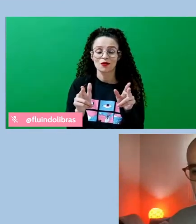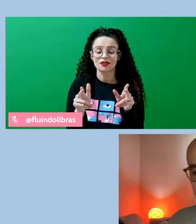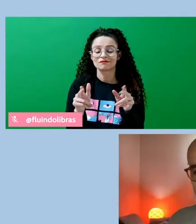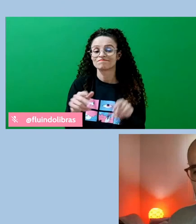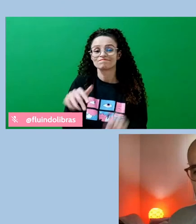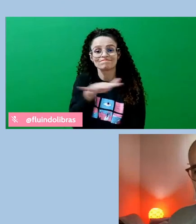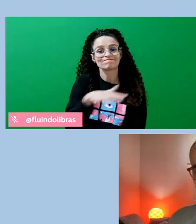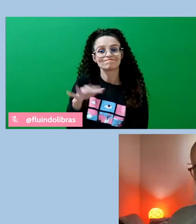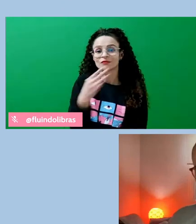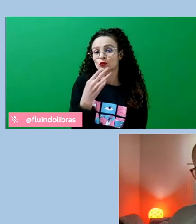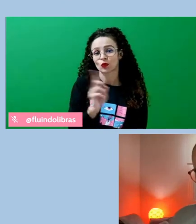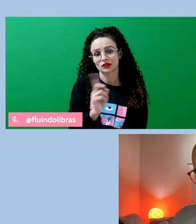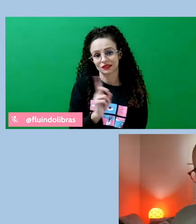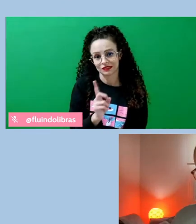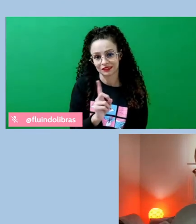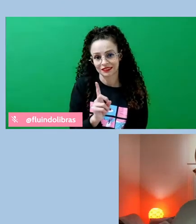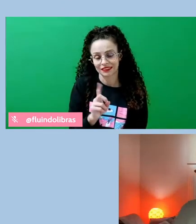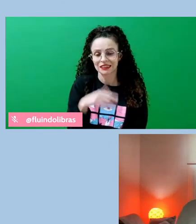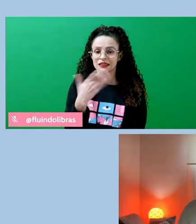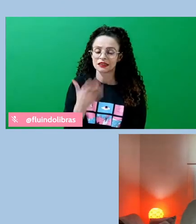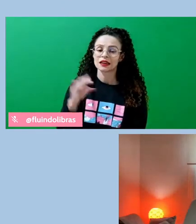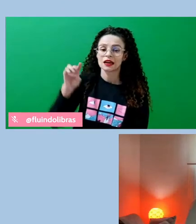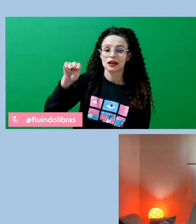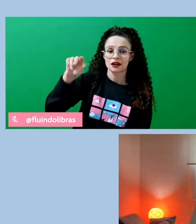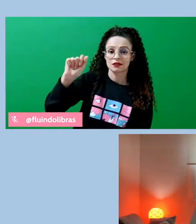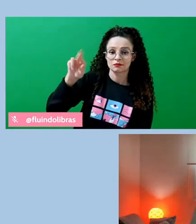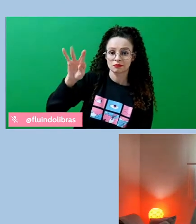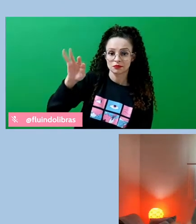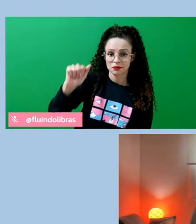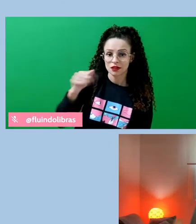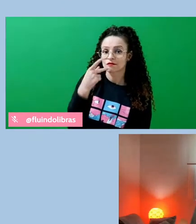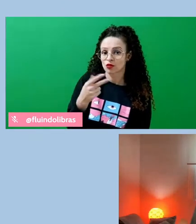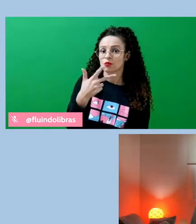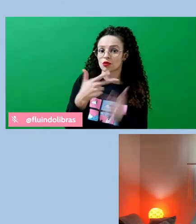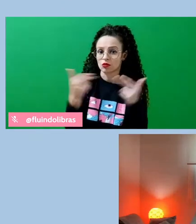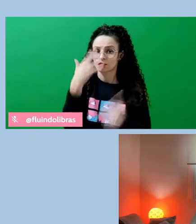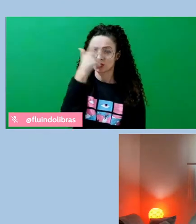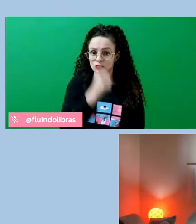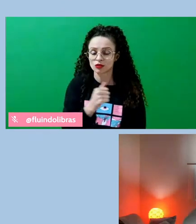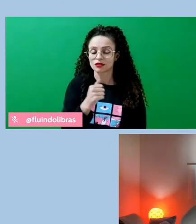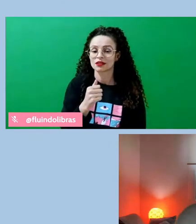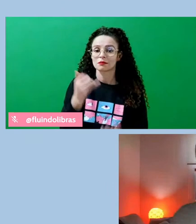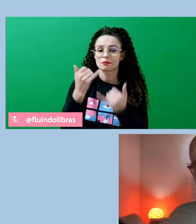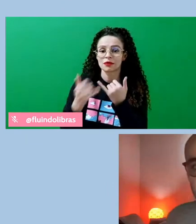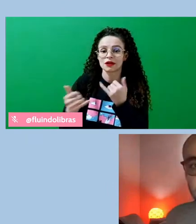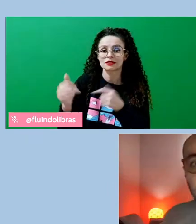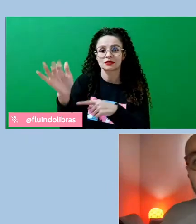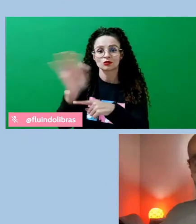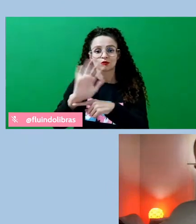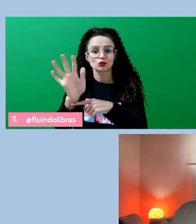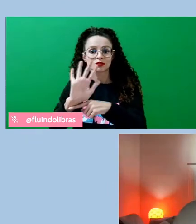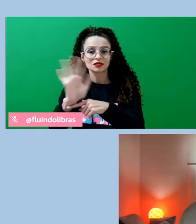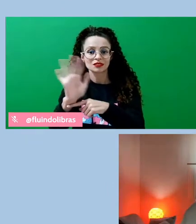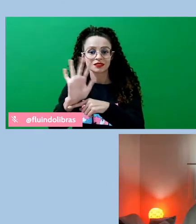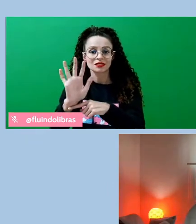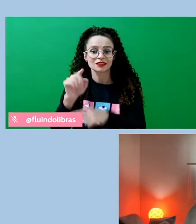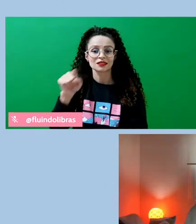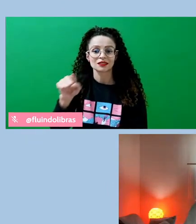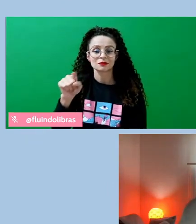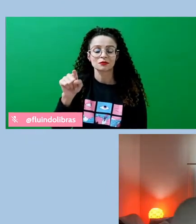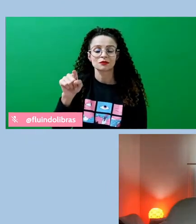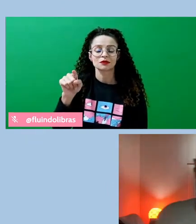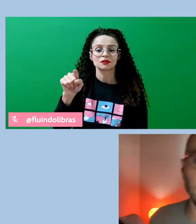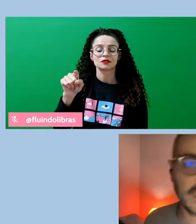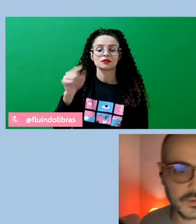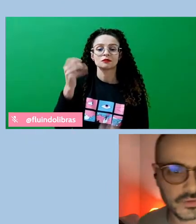assim. E a Marta falou uma coisa muito bonita, que é como se o cinema tivesse, de uma certa forma, se exilado no teatro, né?